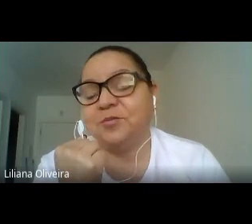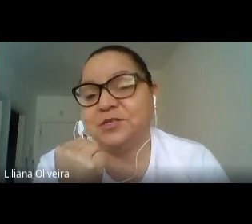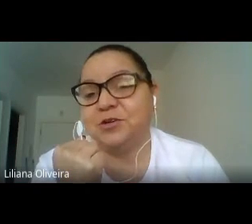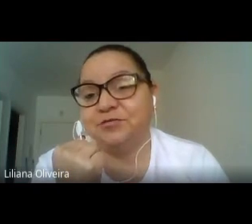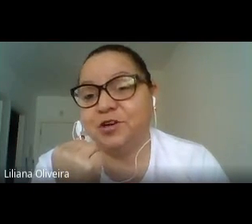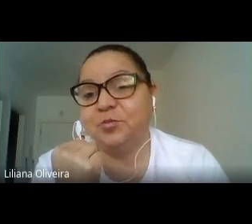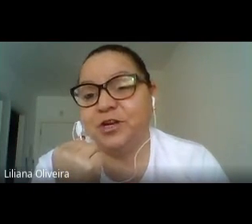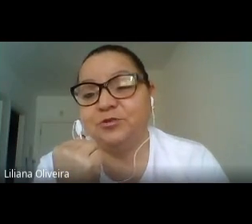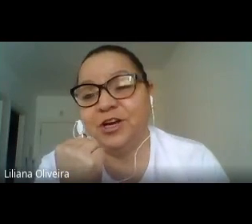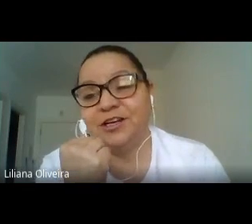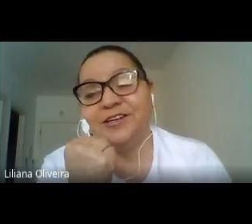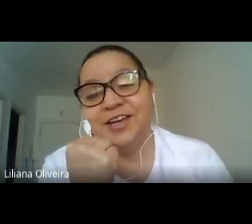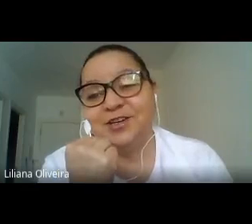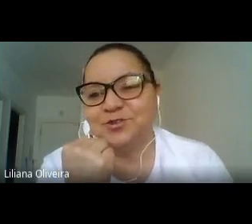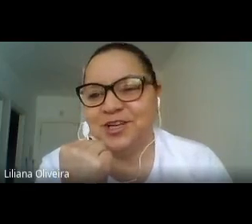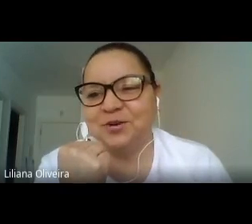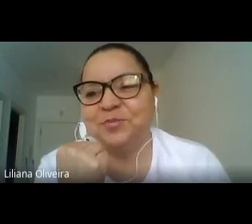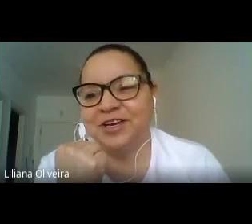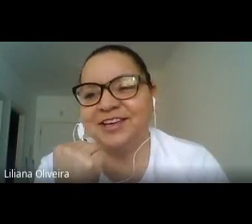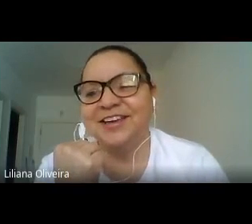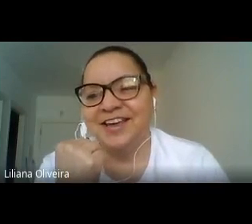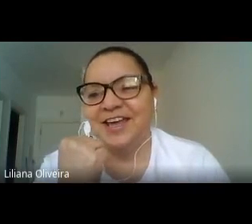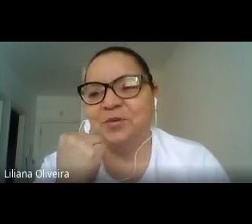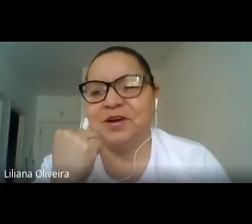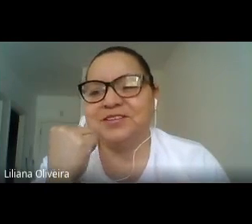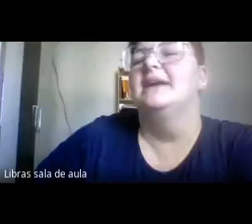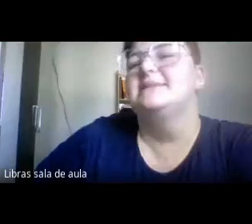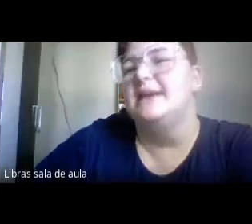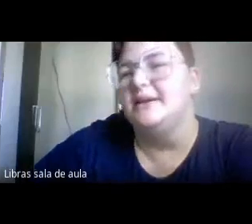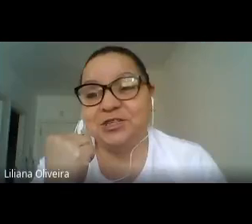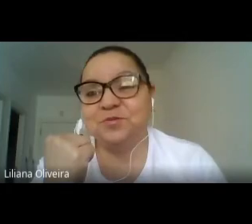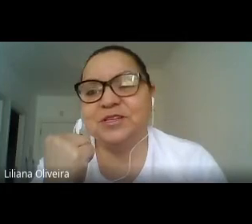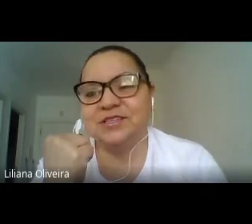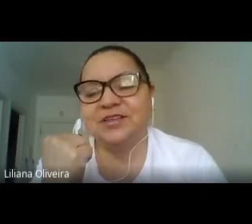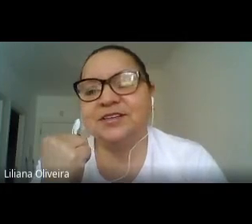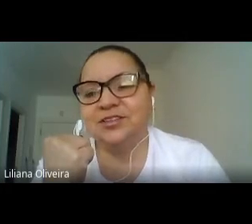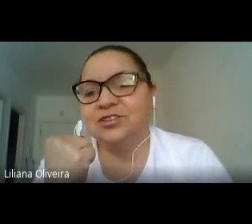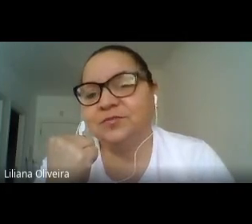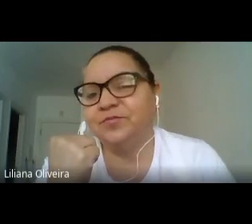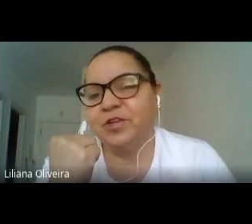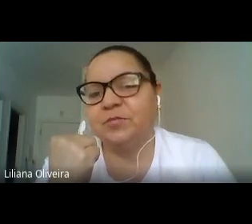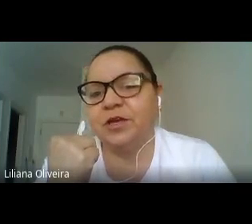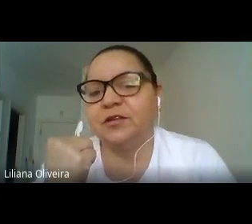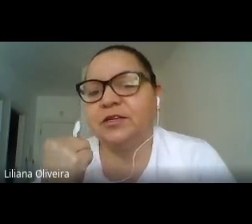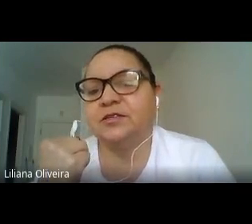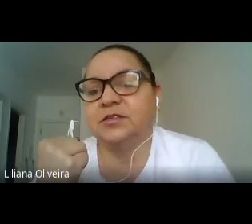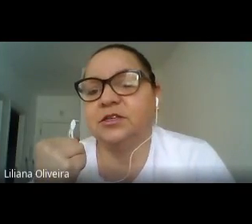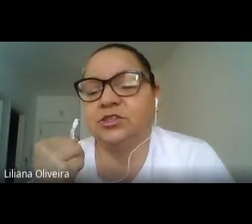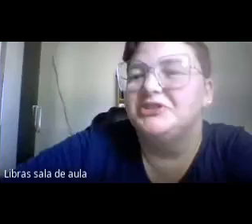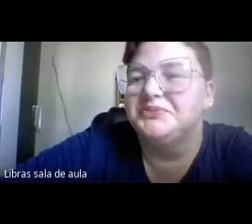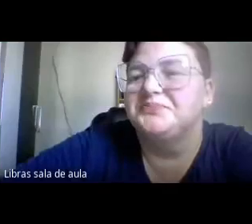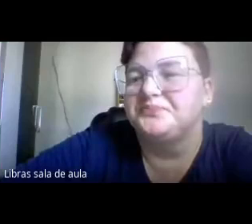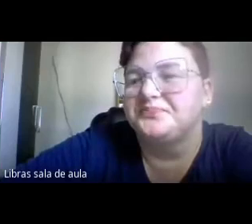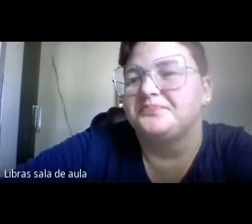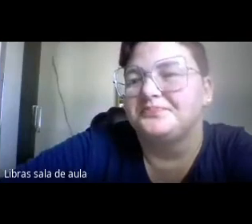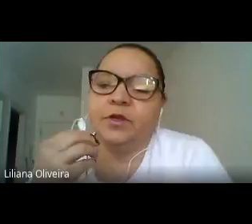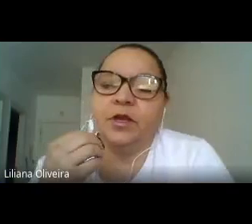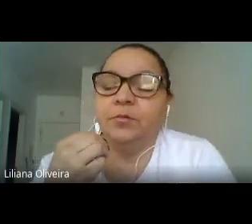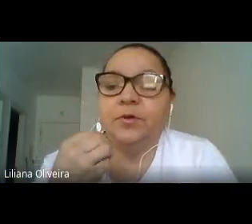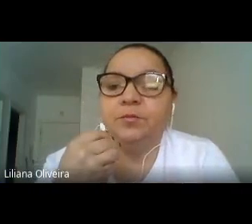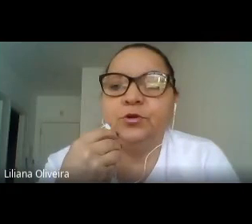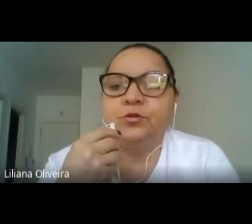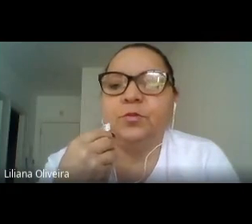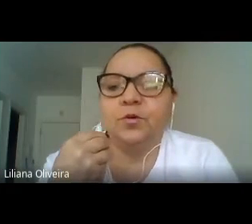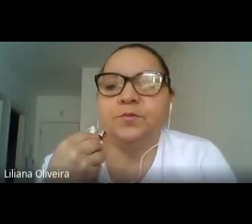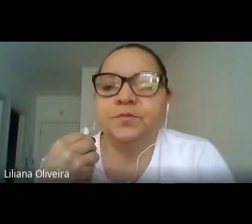música agora para a Semana Farroupilha do Caranguejo, né, uma que se repete bastante, né, bem interessante,